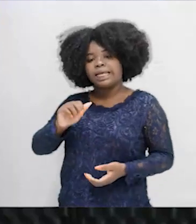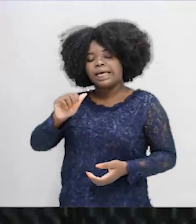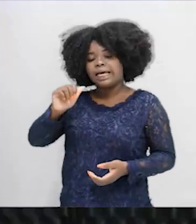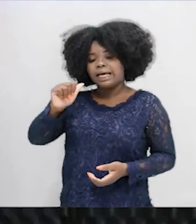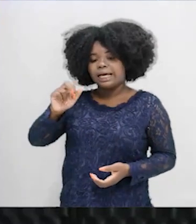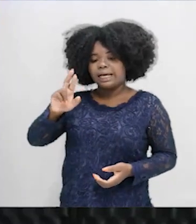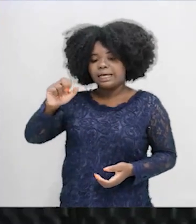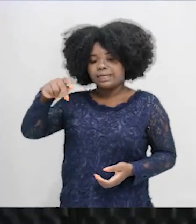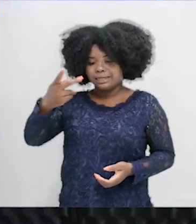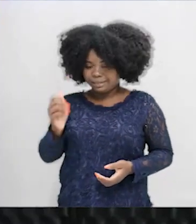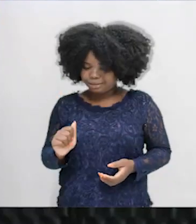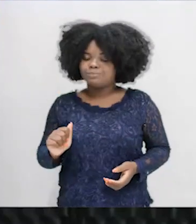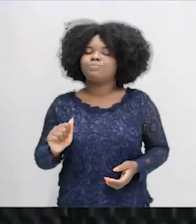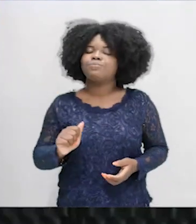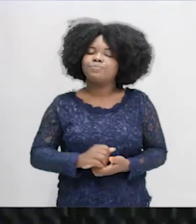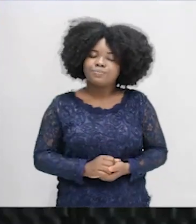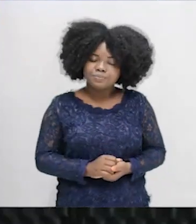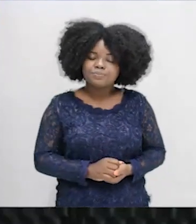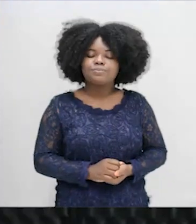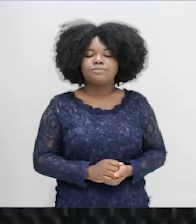que é um adolescente